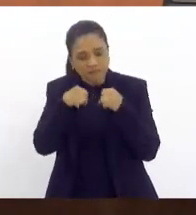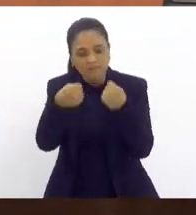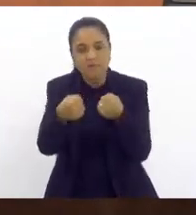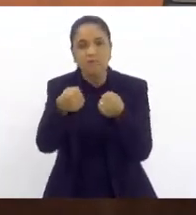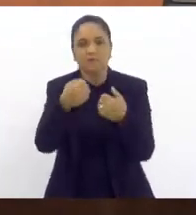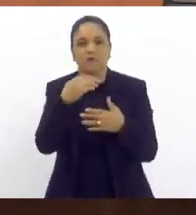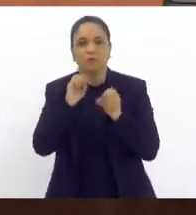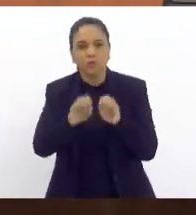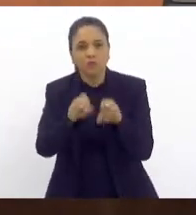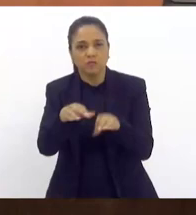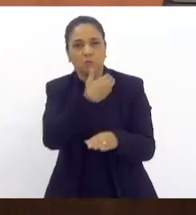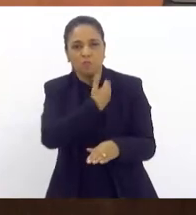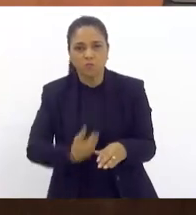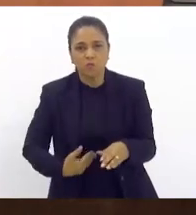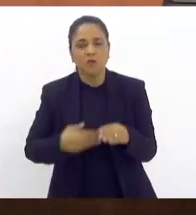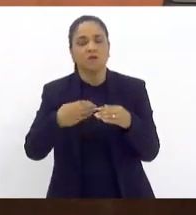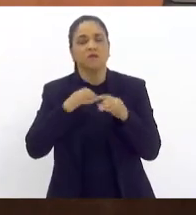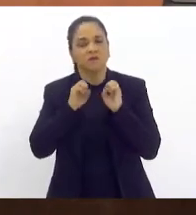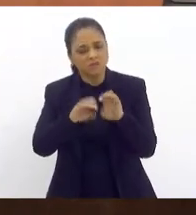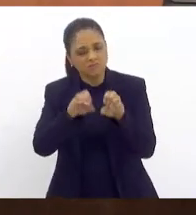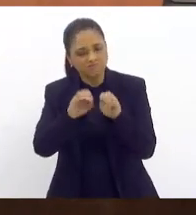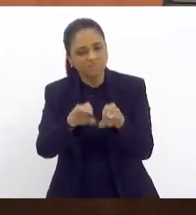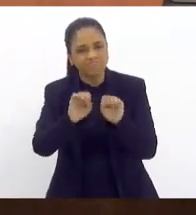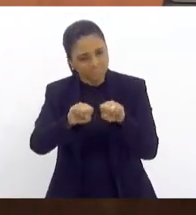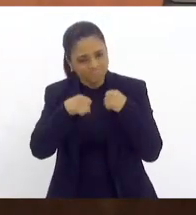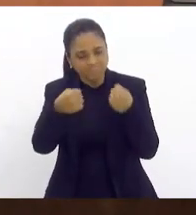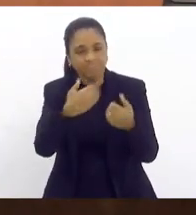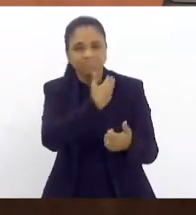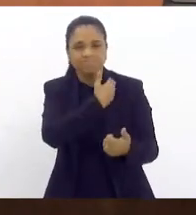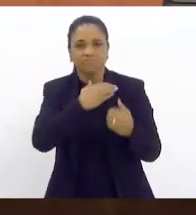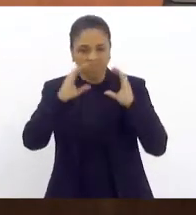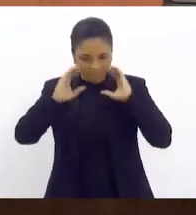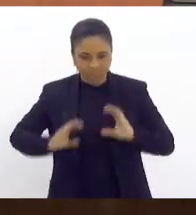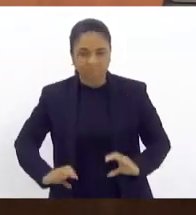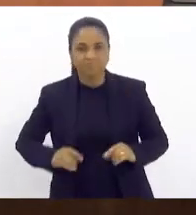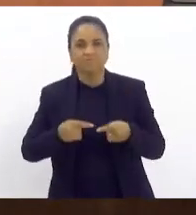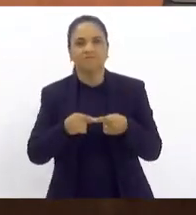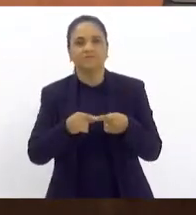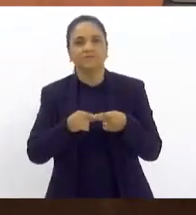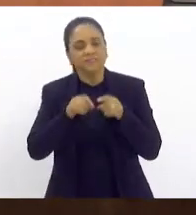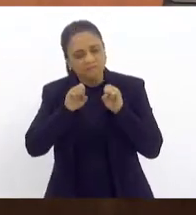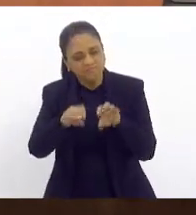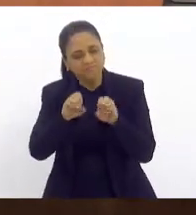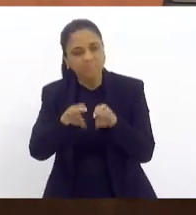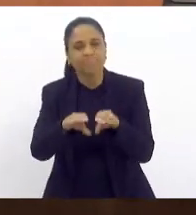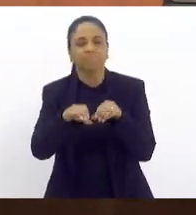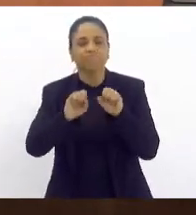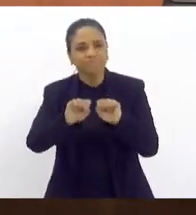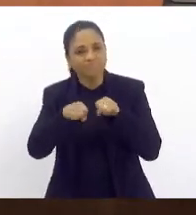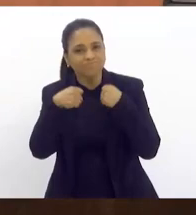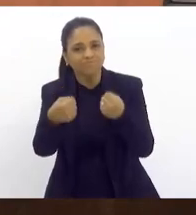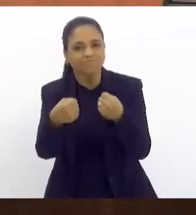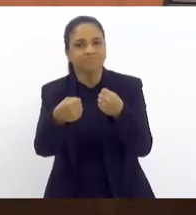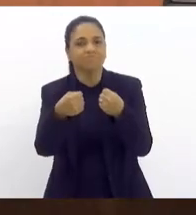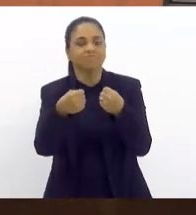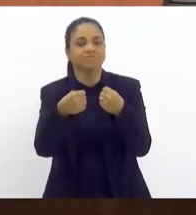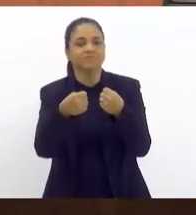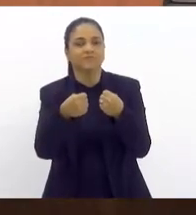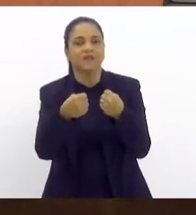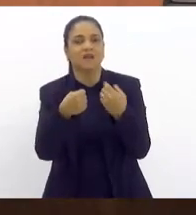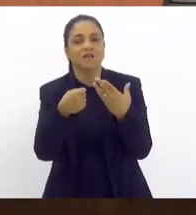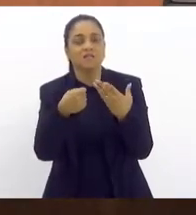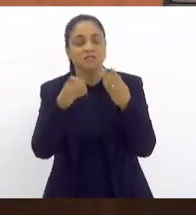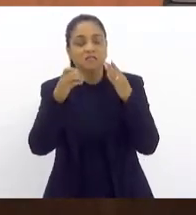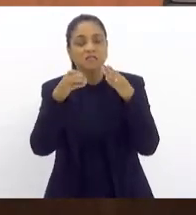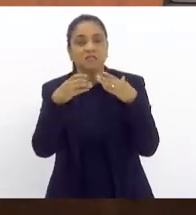em defesa de uma educação cidadã em defesa de uma sociedade que não resolva as suas questões na violência mas Resolva suas